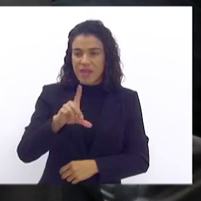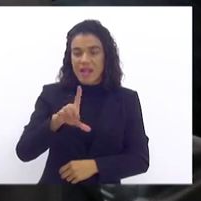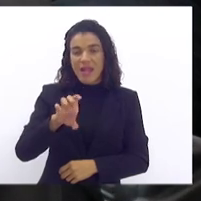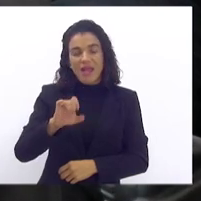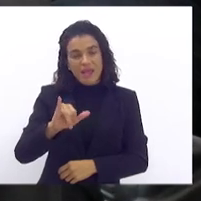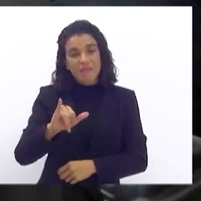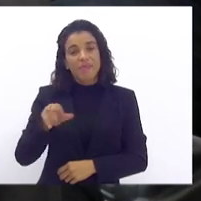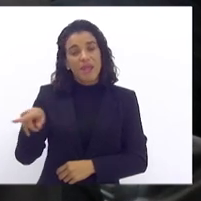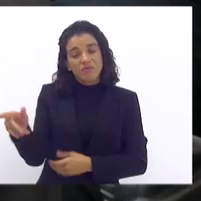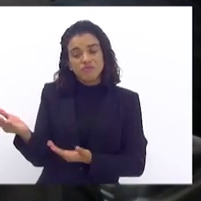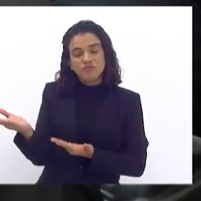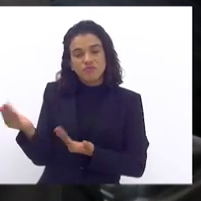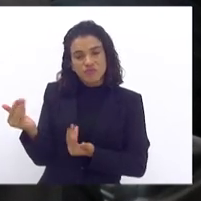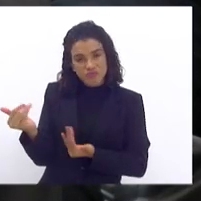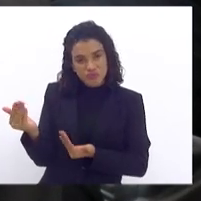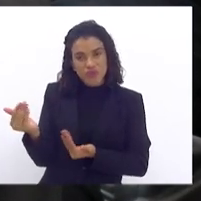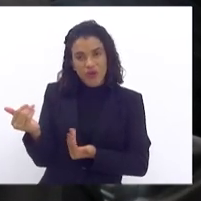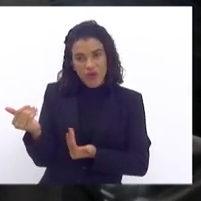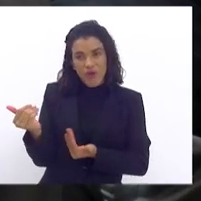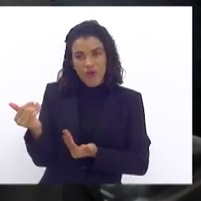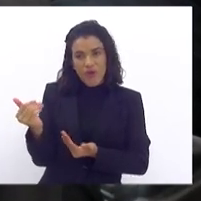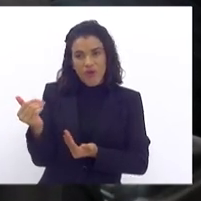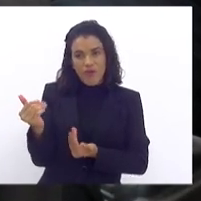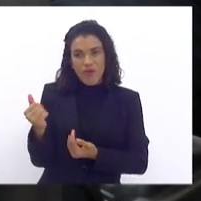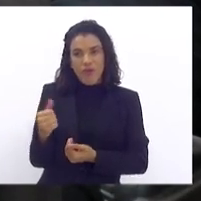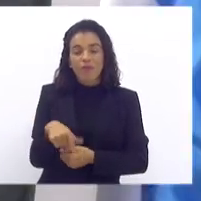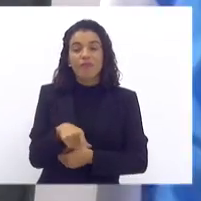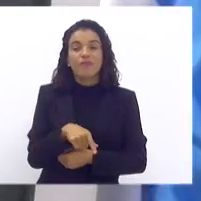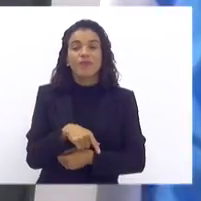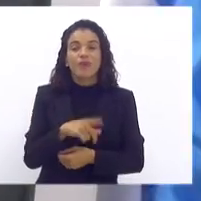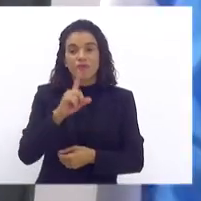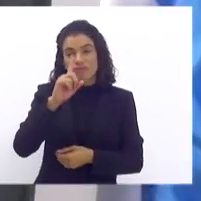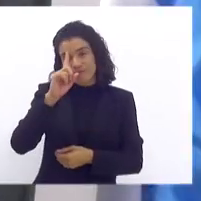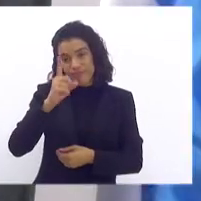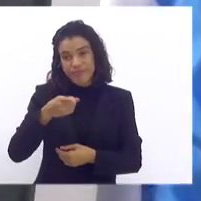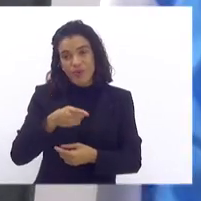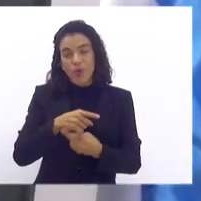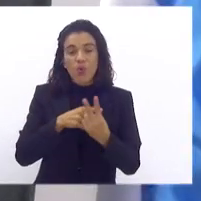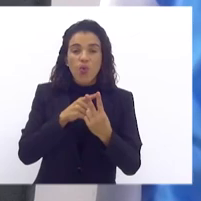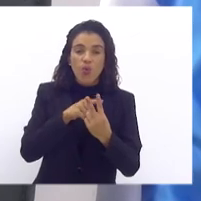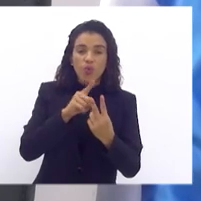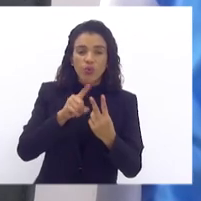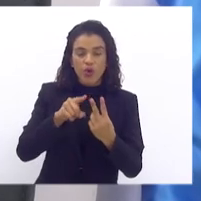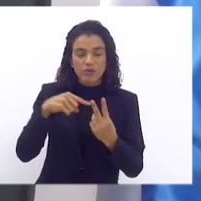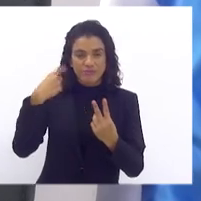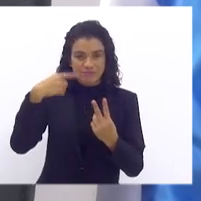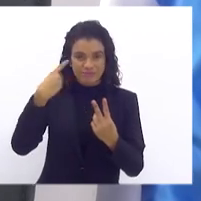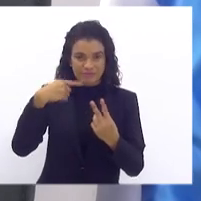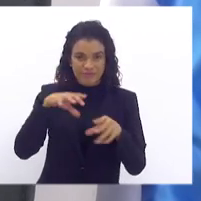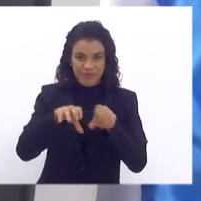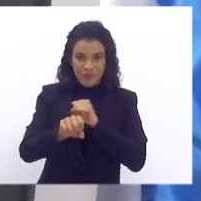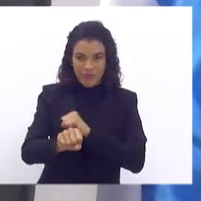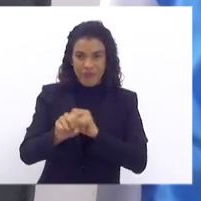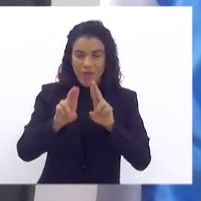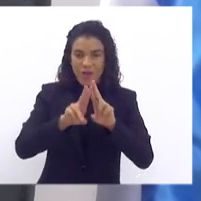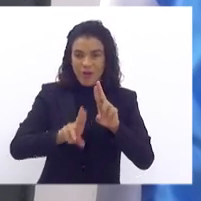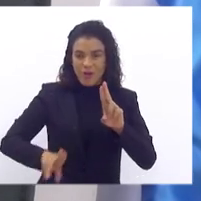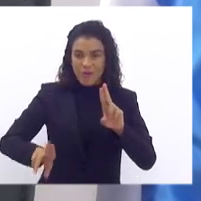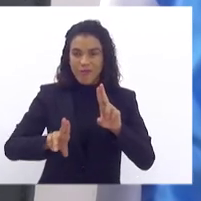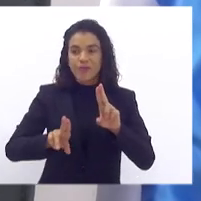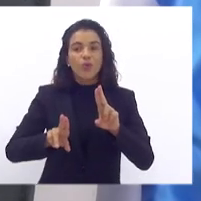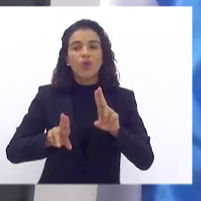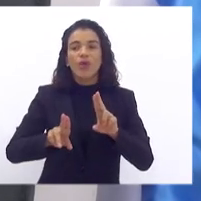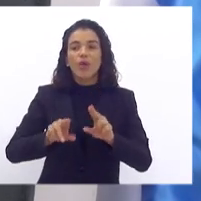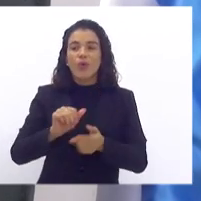que estabeleceu, aluno, hoje já advogado, formado pelo UFRJ, que estabeleceu